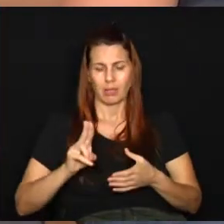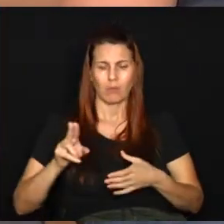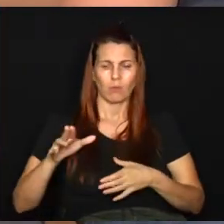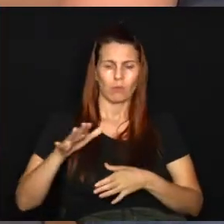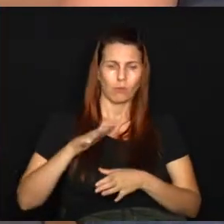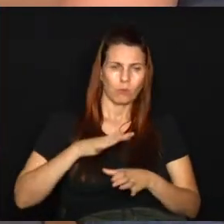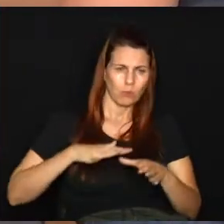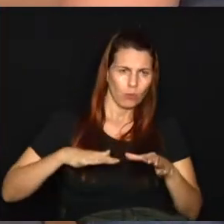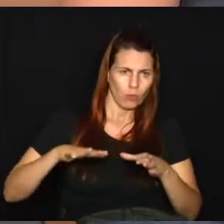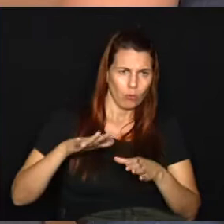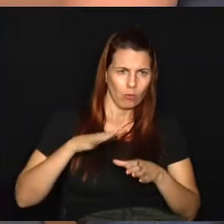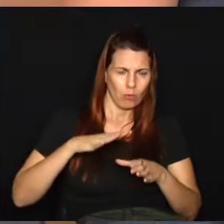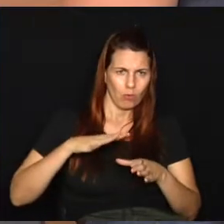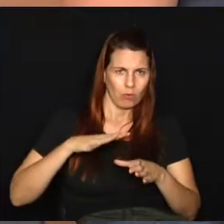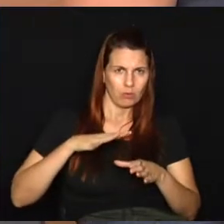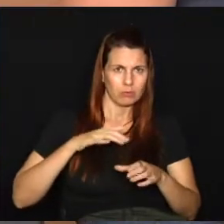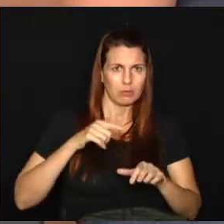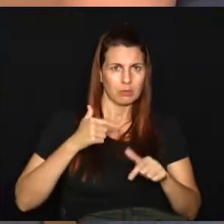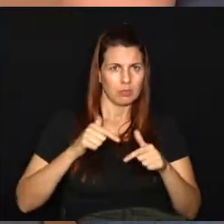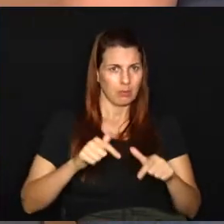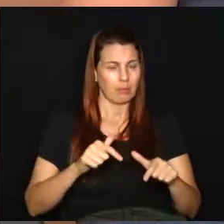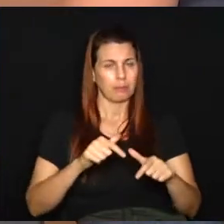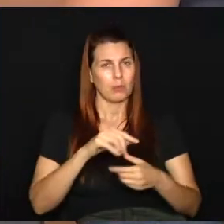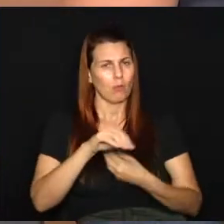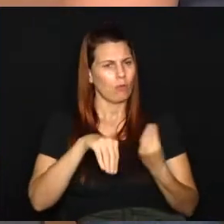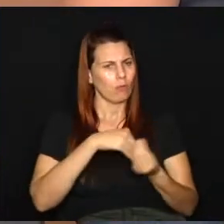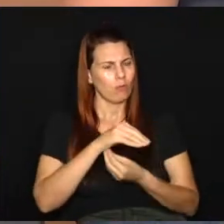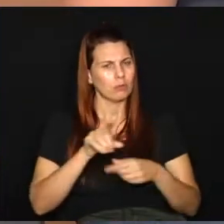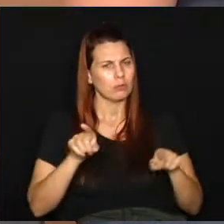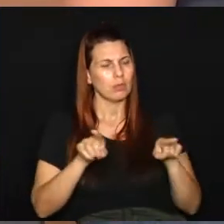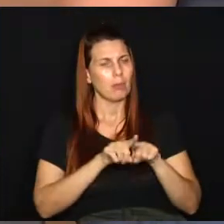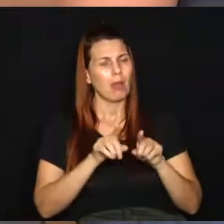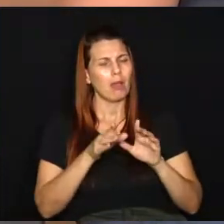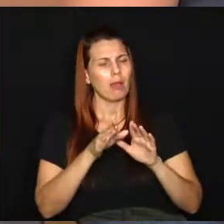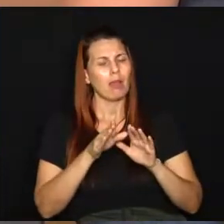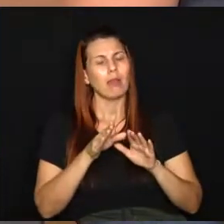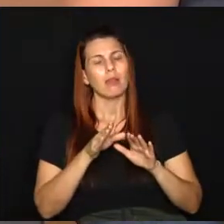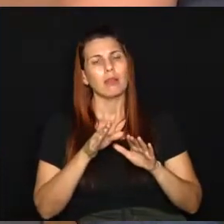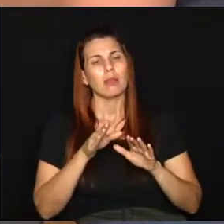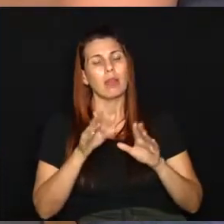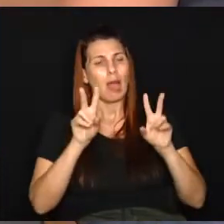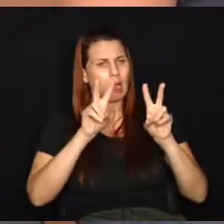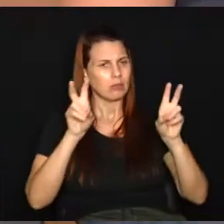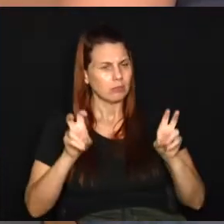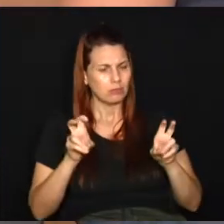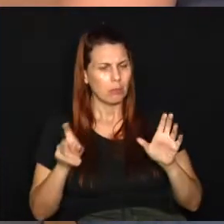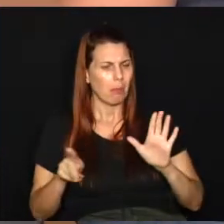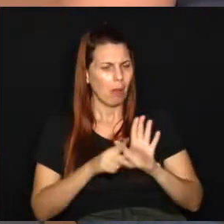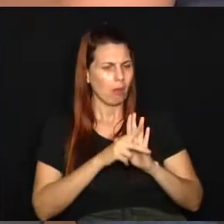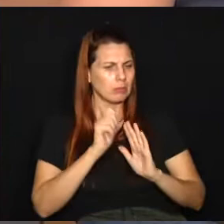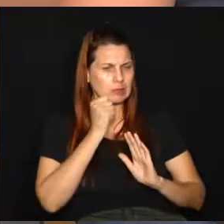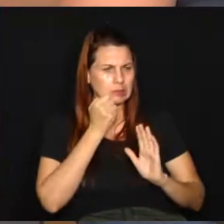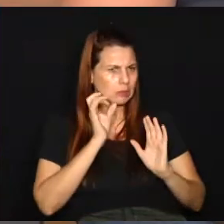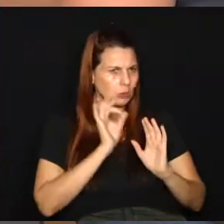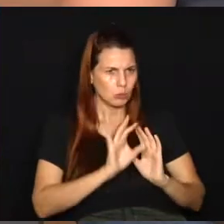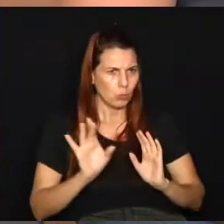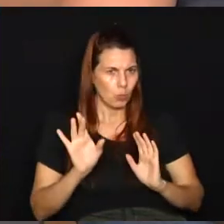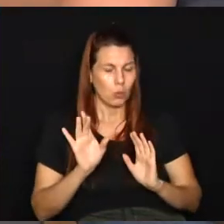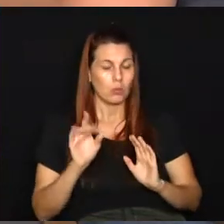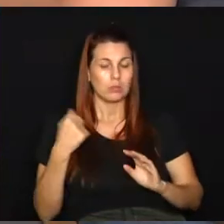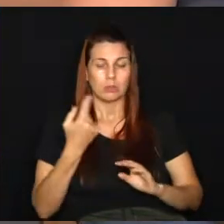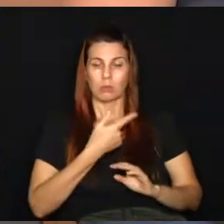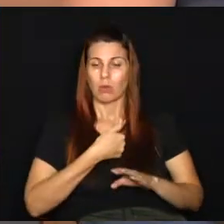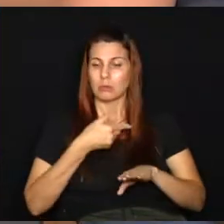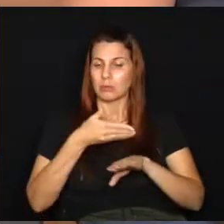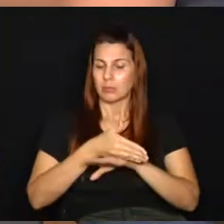considera ser super importante se envolver em pautas que não estejam relacionadas à ciência. Por isso, a gente